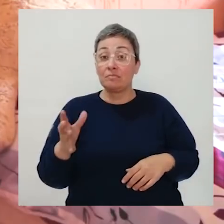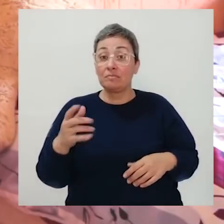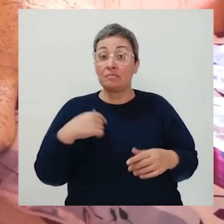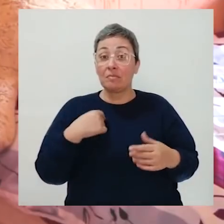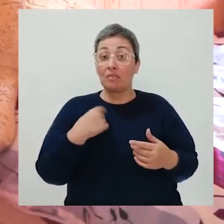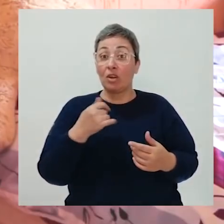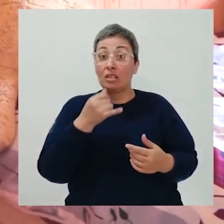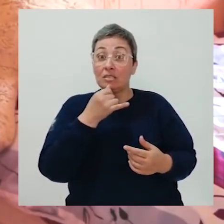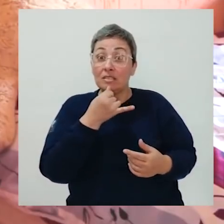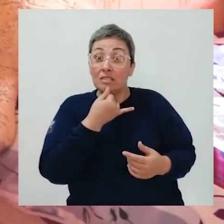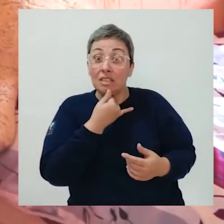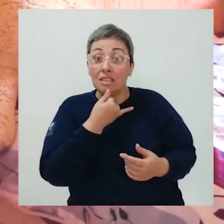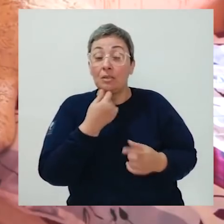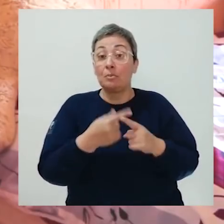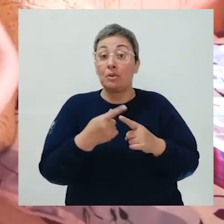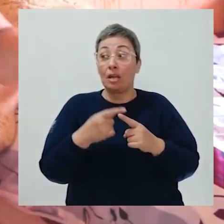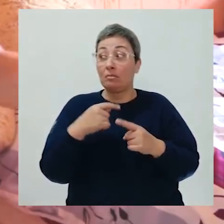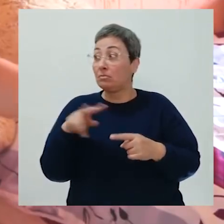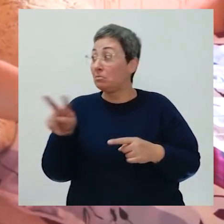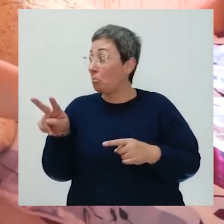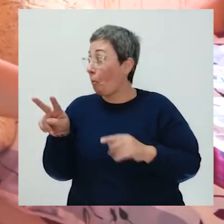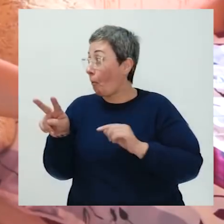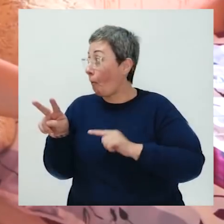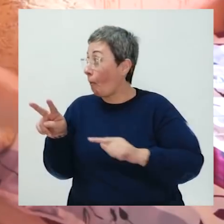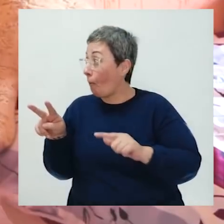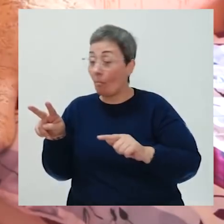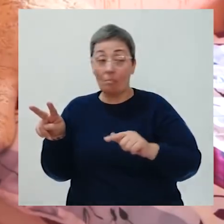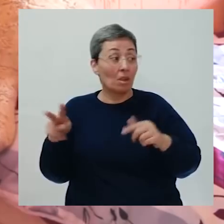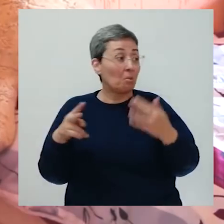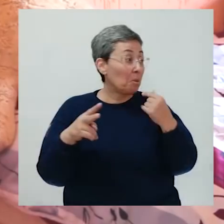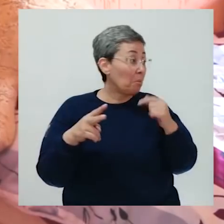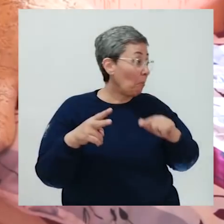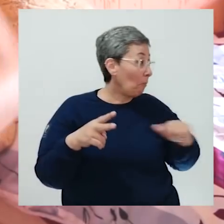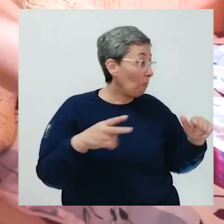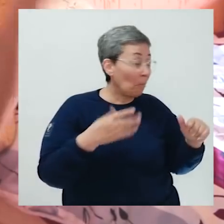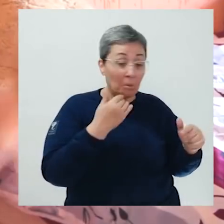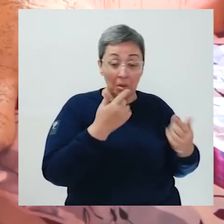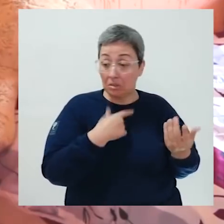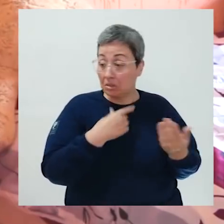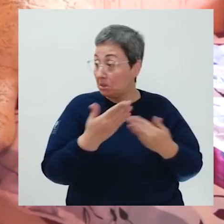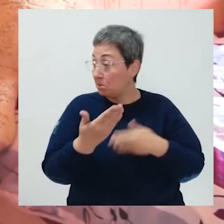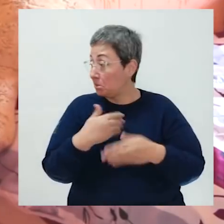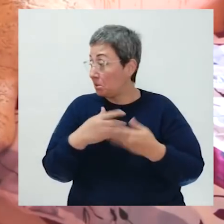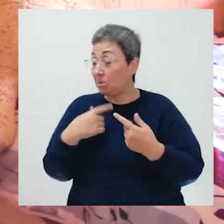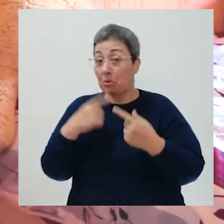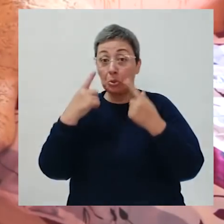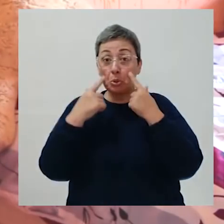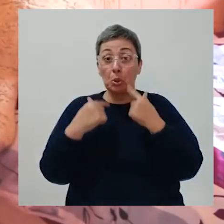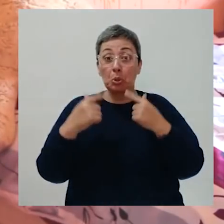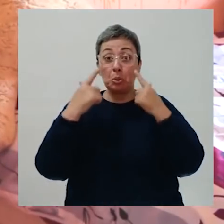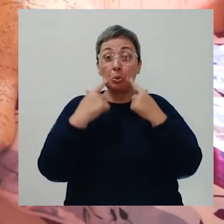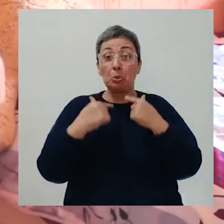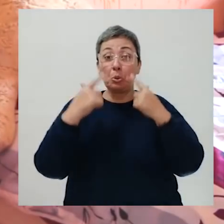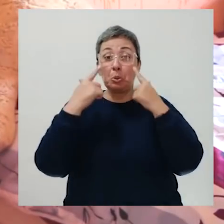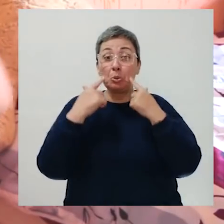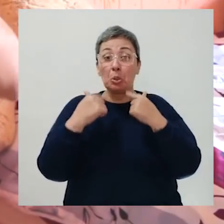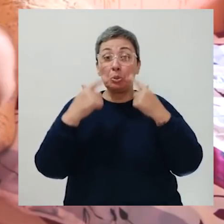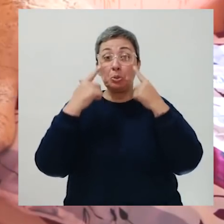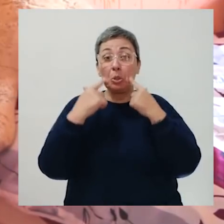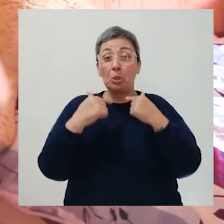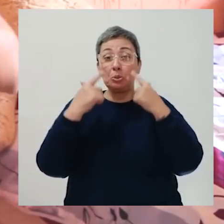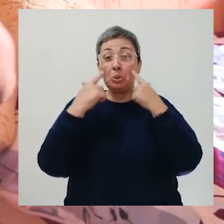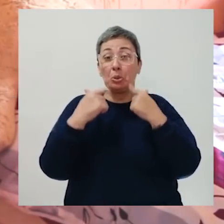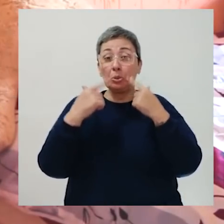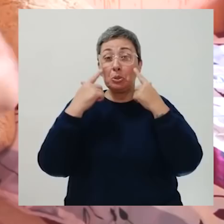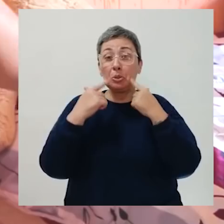aconteceu? Ele começou a ficar triste, porque ele olhava pro lado e não tinha ninguém. Ele ia comer alguma coisa e não tinha ninguém pra repartir. E começou a chorar, e chorou,